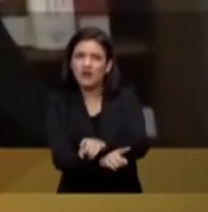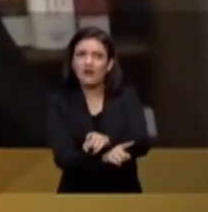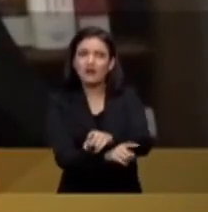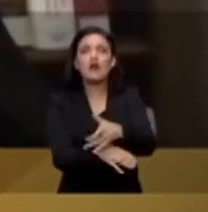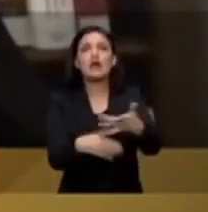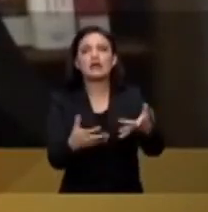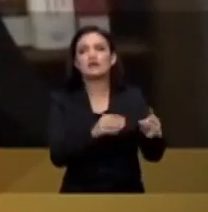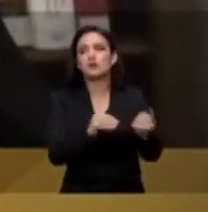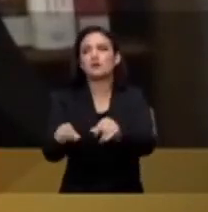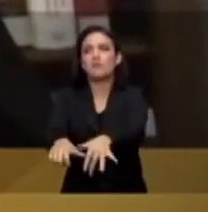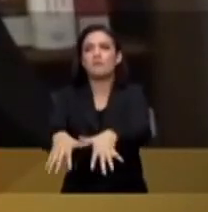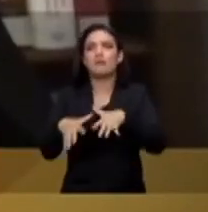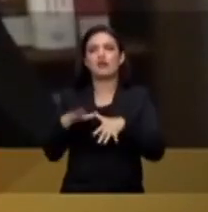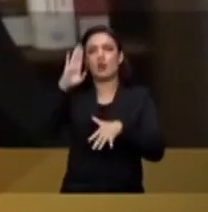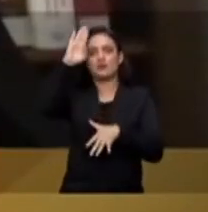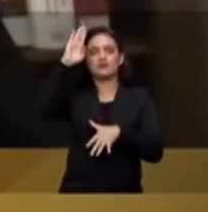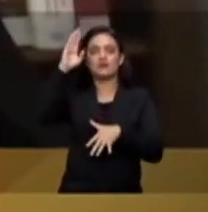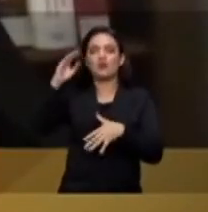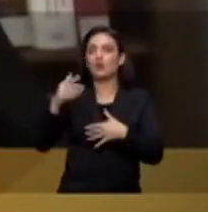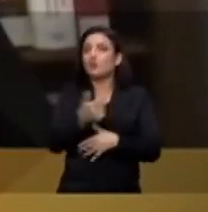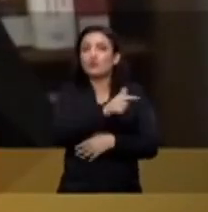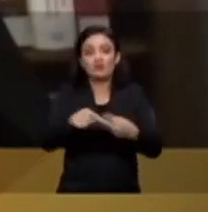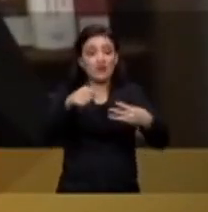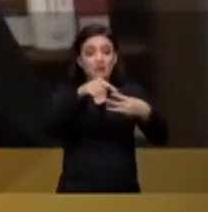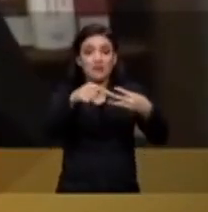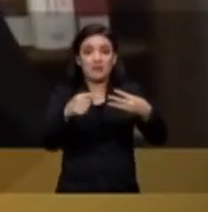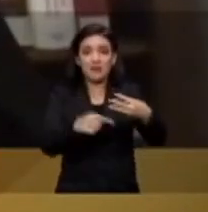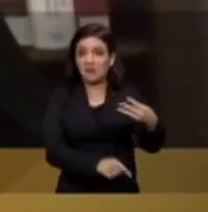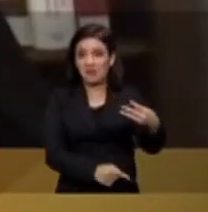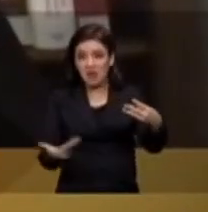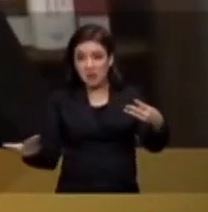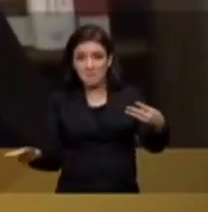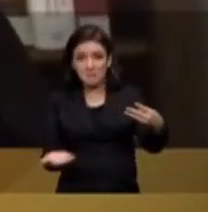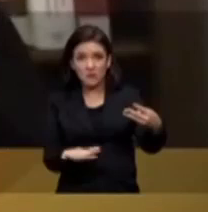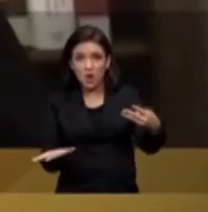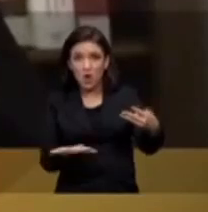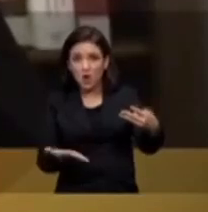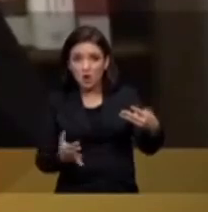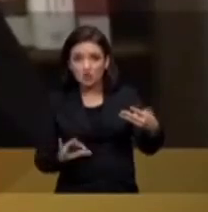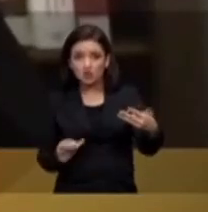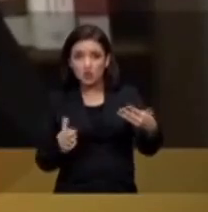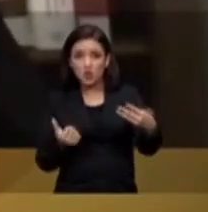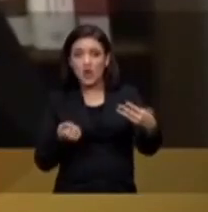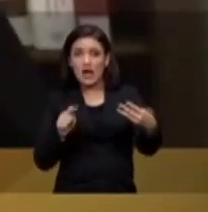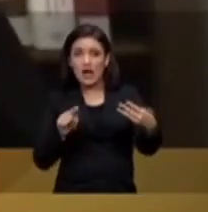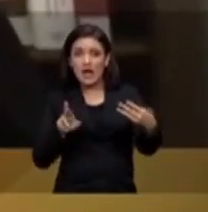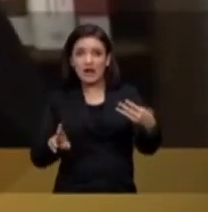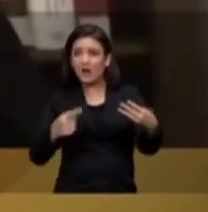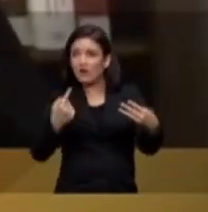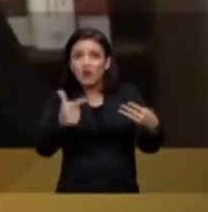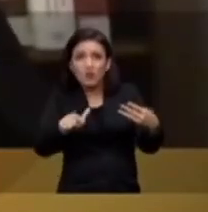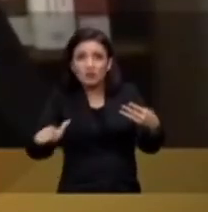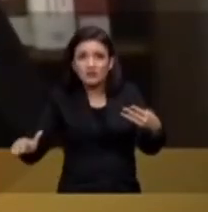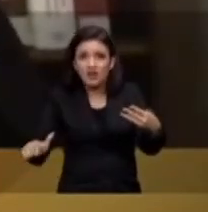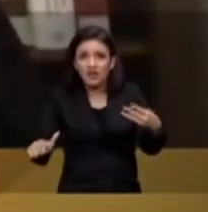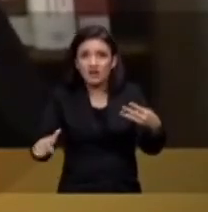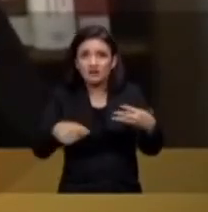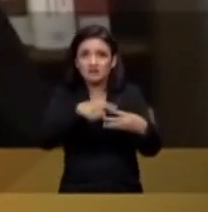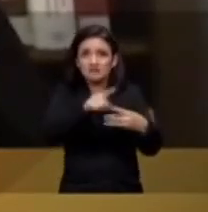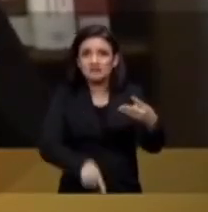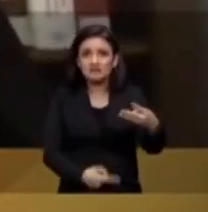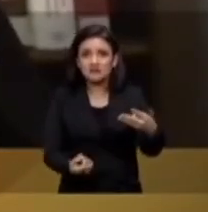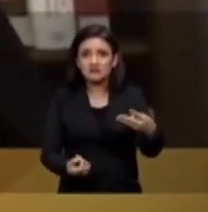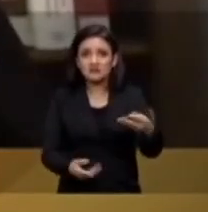do Regimento Interno do Supremo Tribunal Federal. Trata-se de uma questão simples, corriqueira, que podia perfeitamente ter